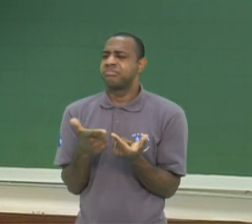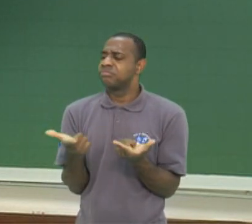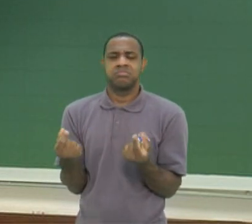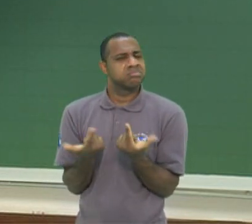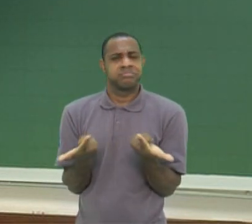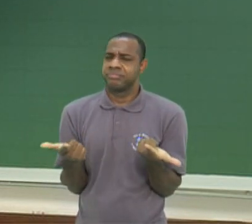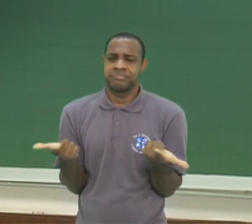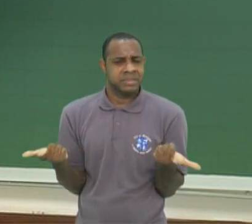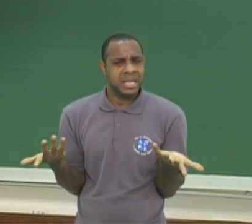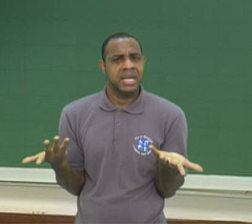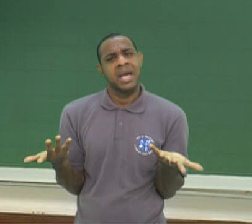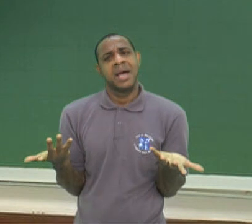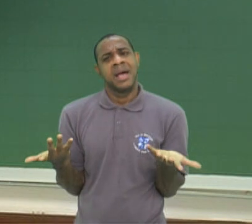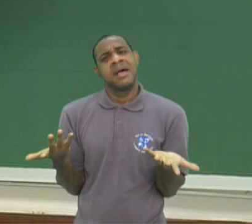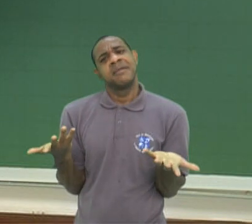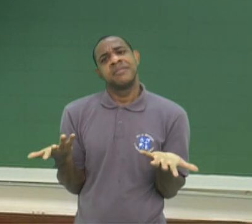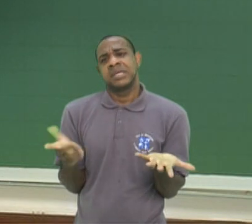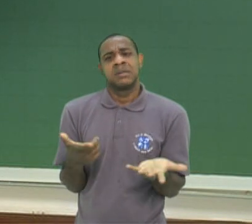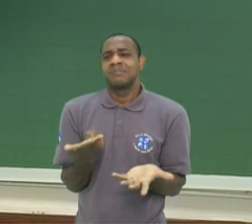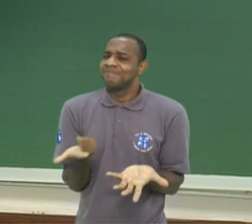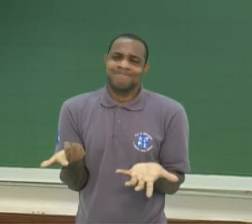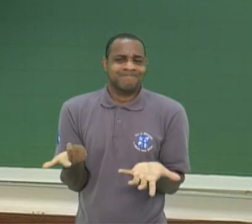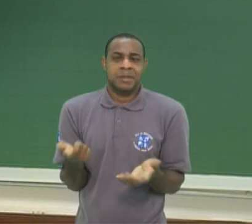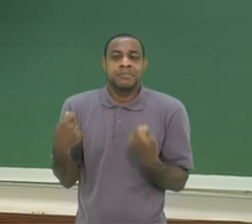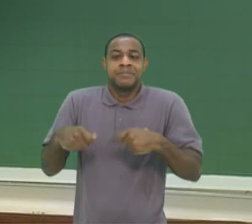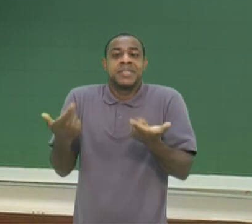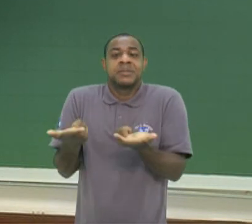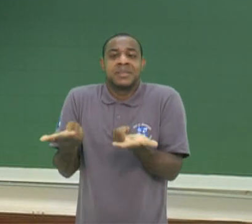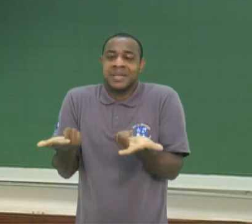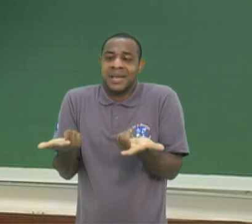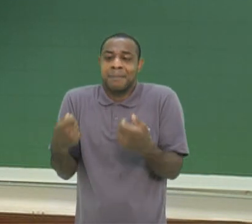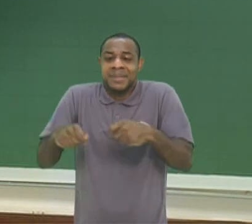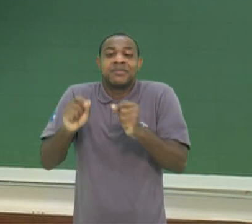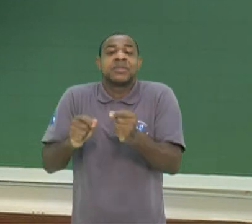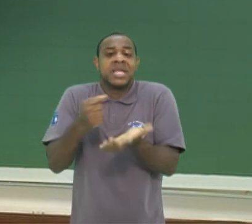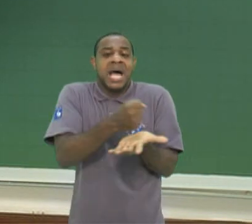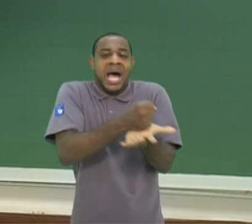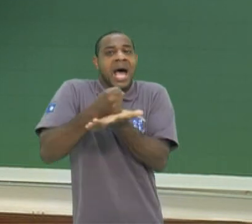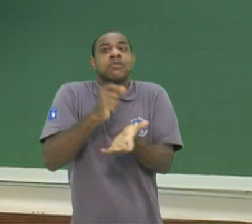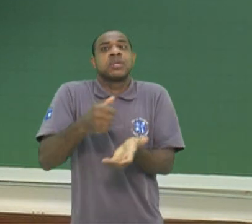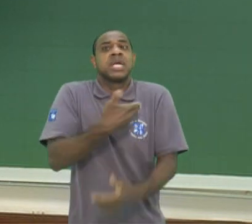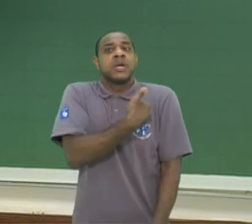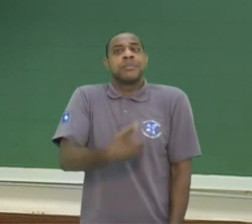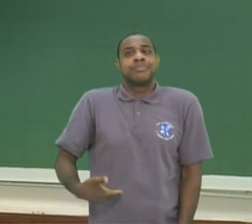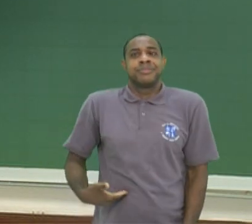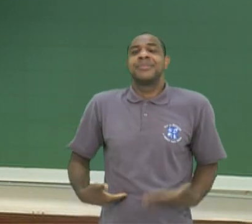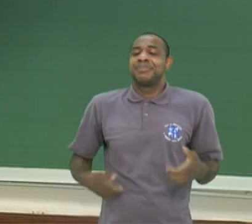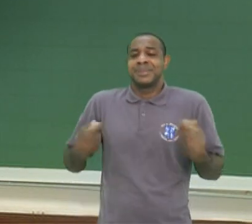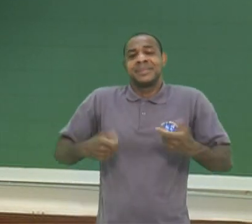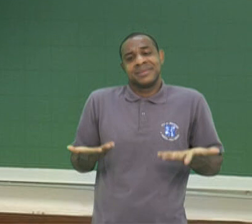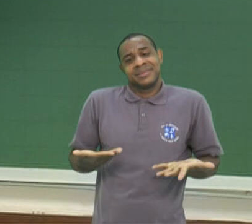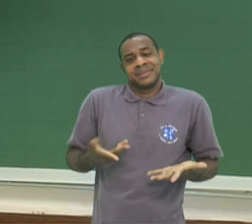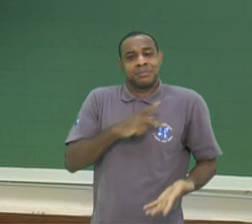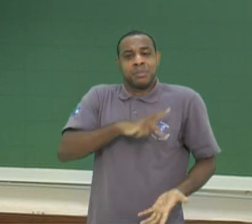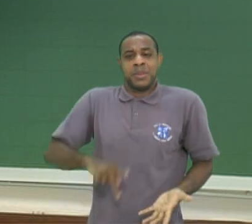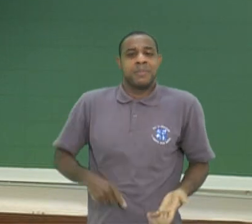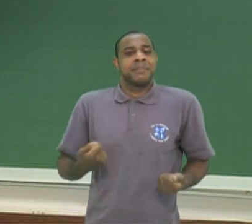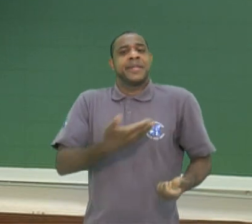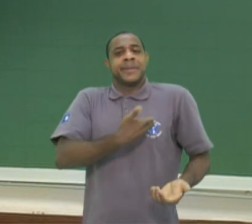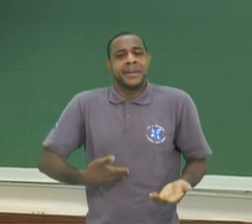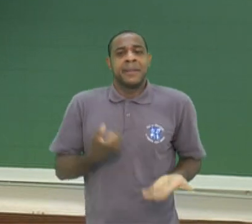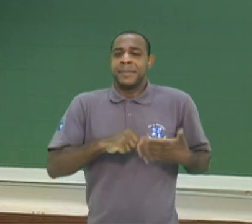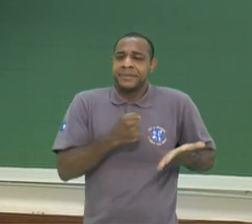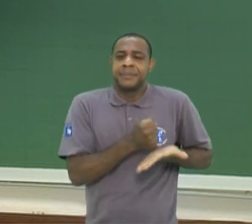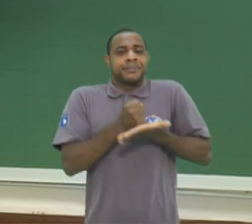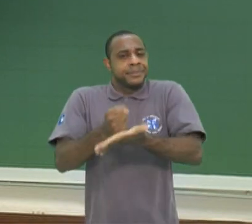recursos financeiros, fica sempre a depender do Estado, a depender dos serviços públicos de saúde. O